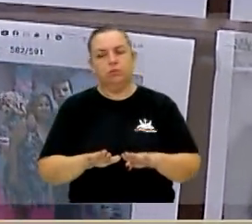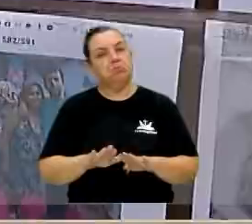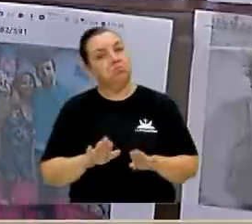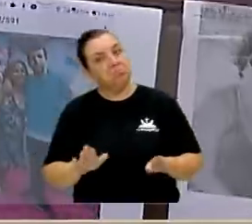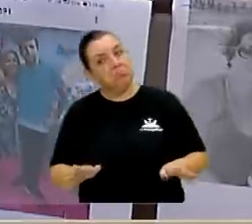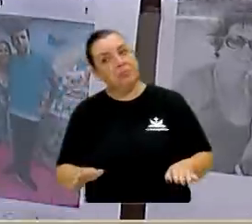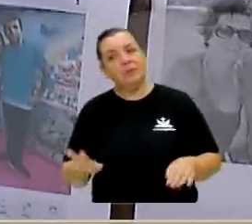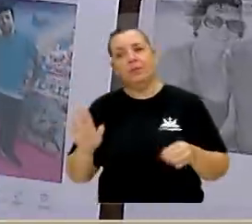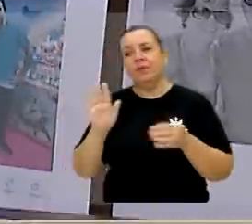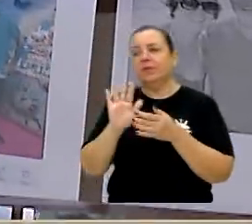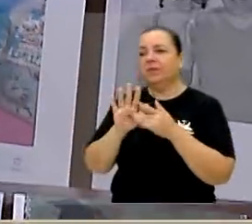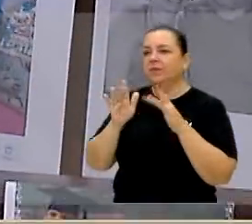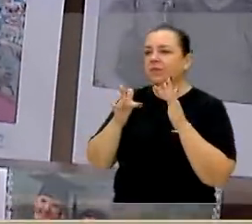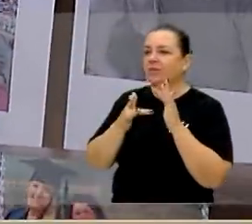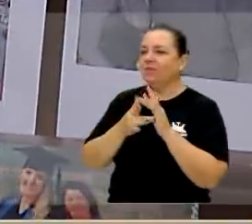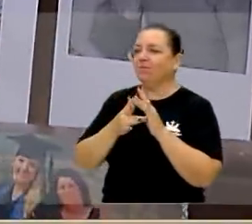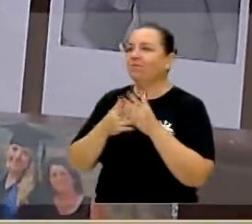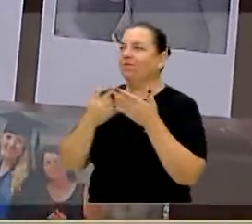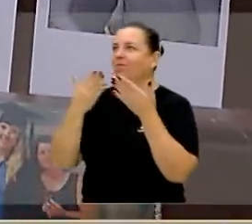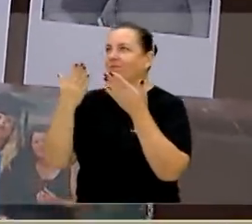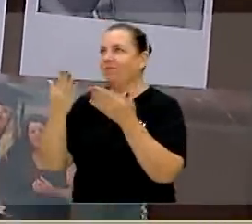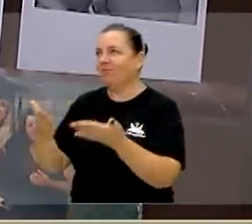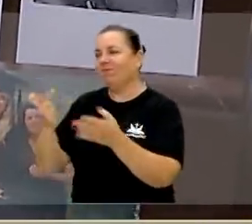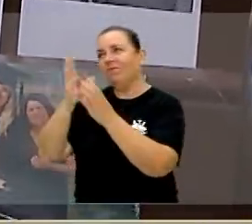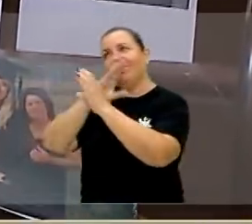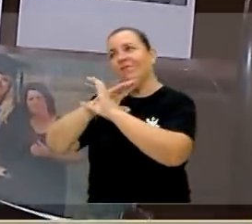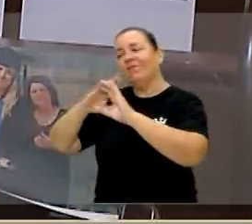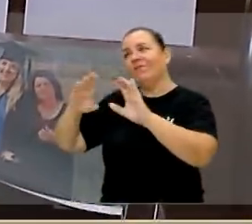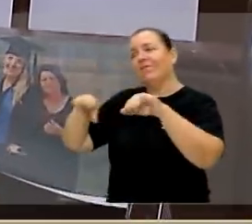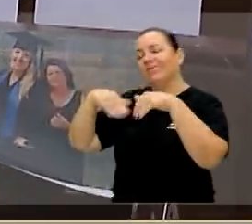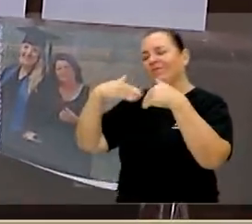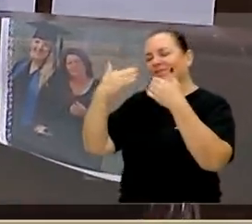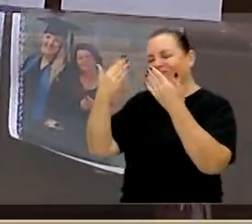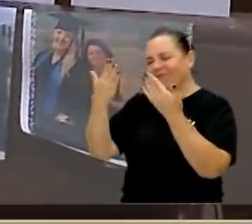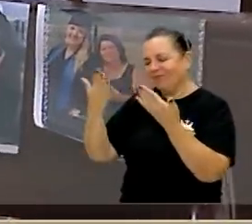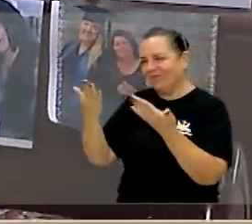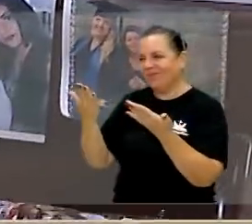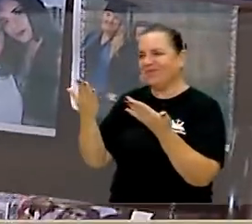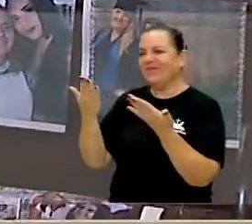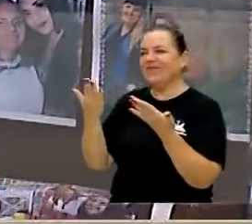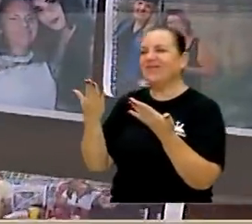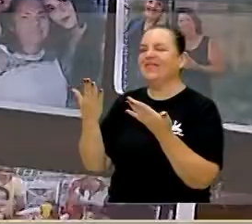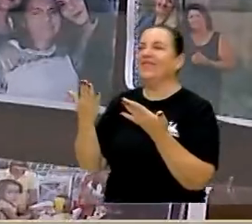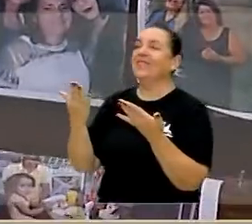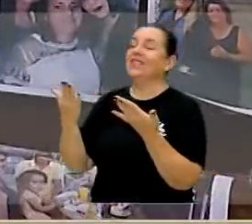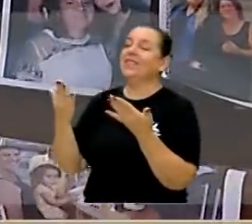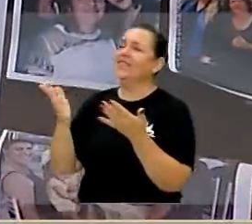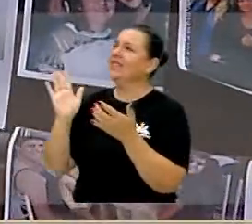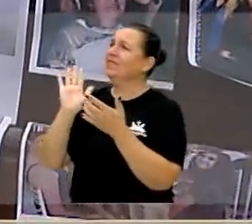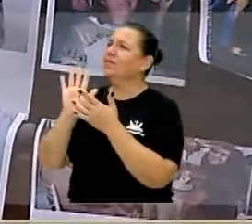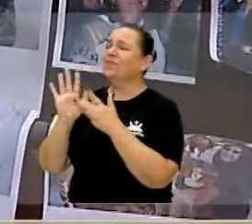Jesus, eu confio em vós.